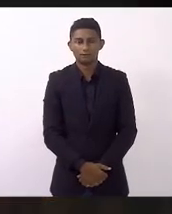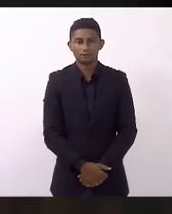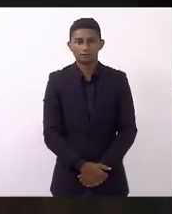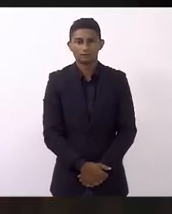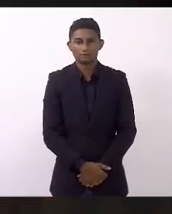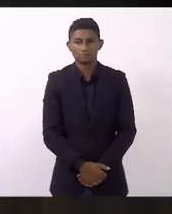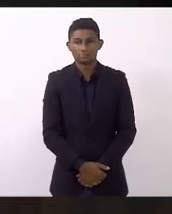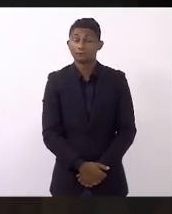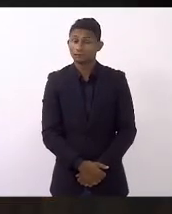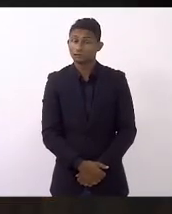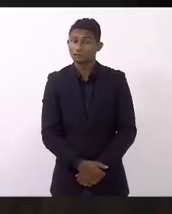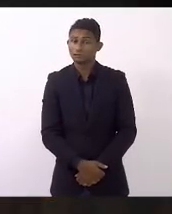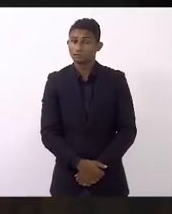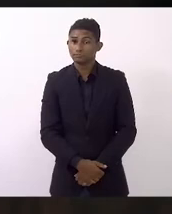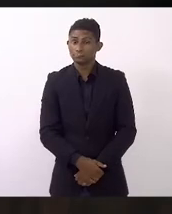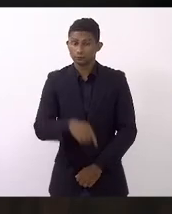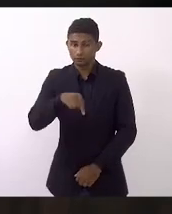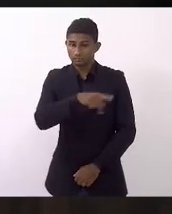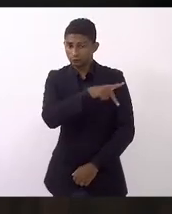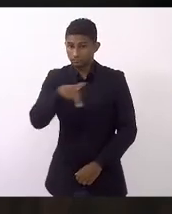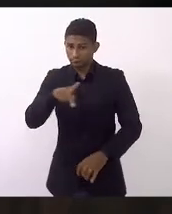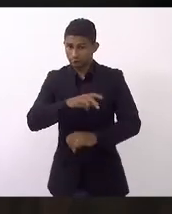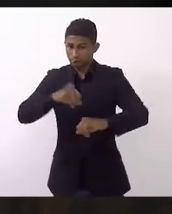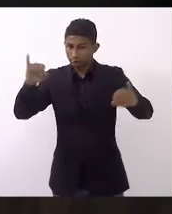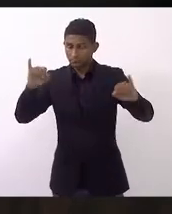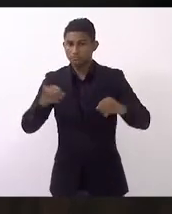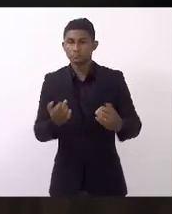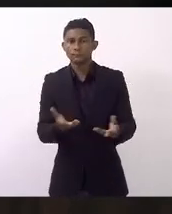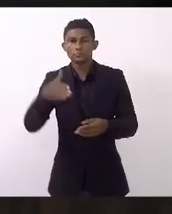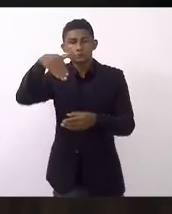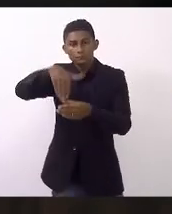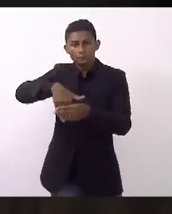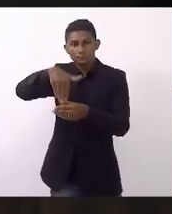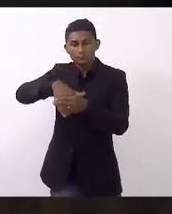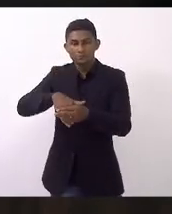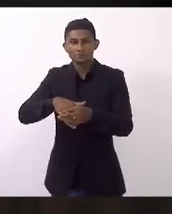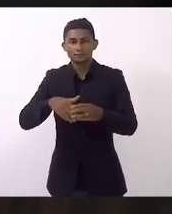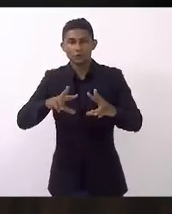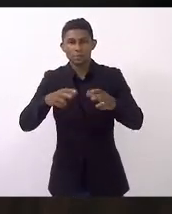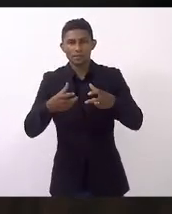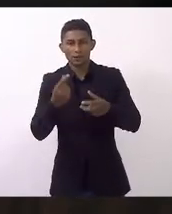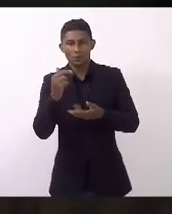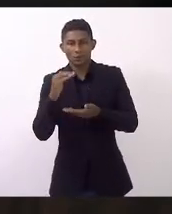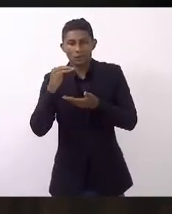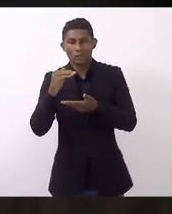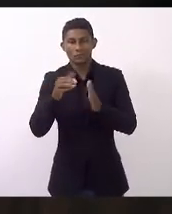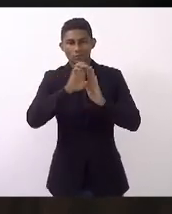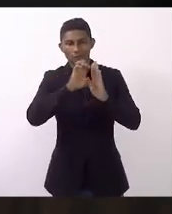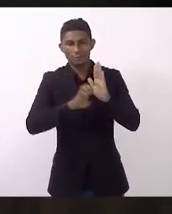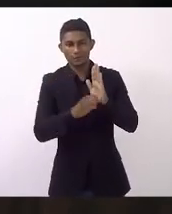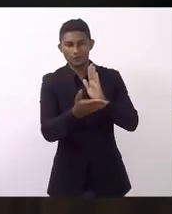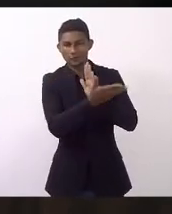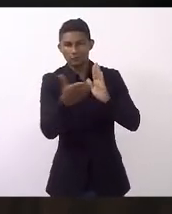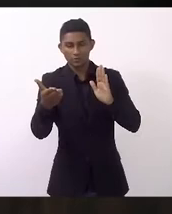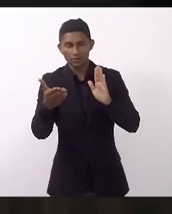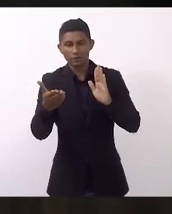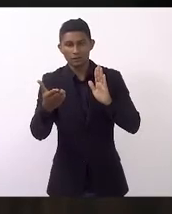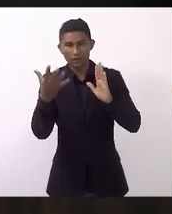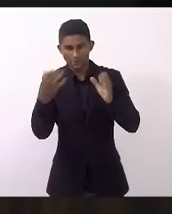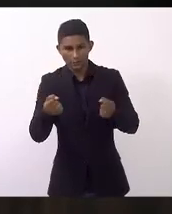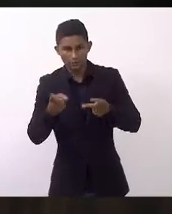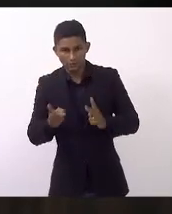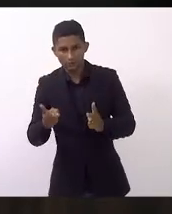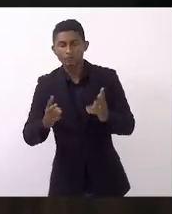Presidência, chama os trabalhos à ordem. Em votação, o parecer da Comissão de Orçamento com emenda. Senhores que aprovam, eles estão aprovados.